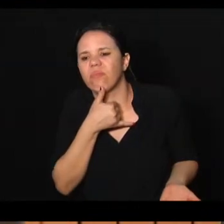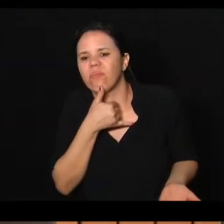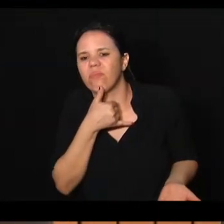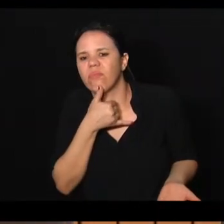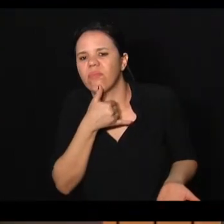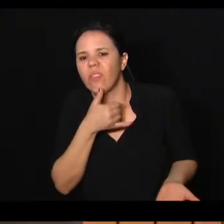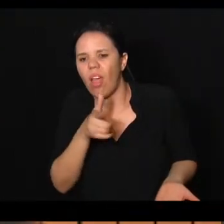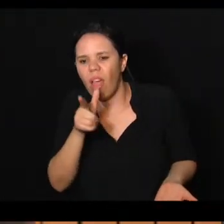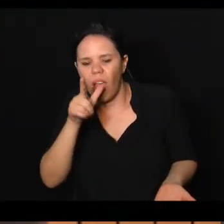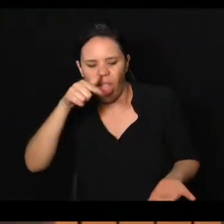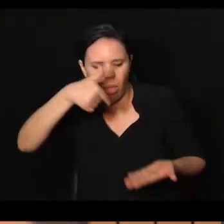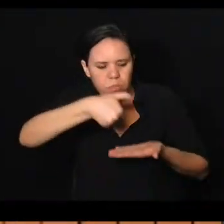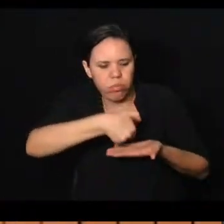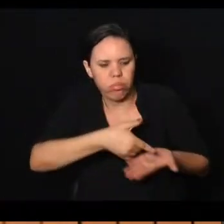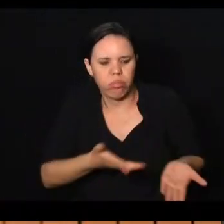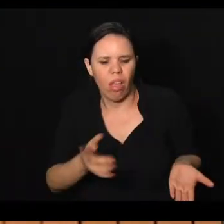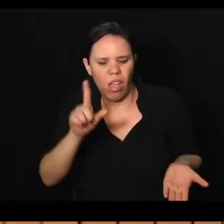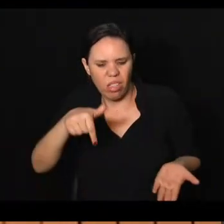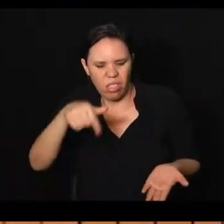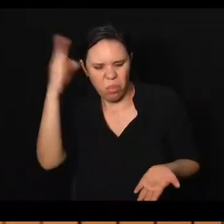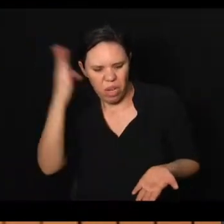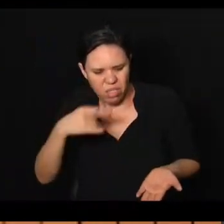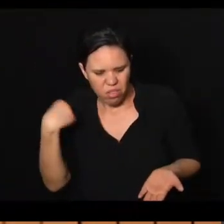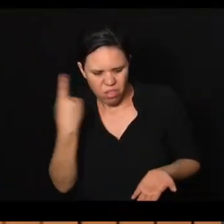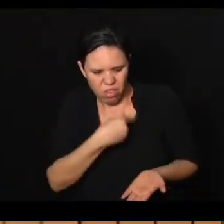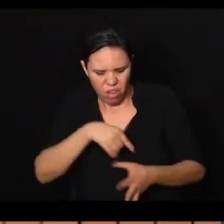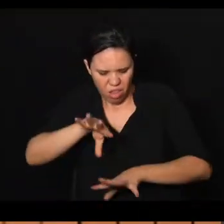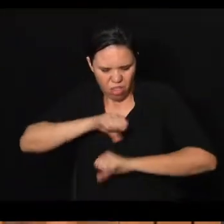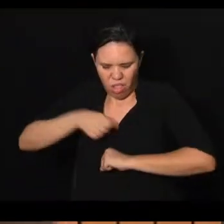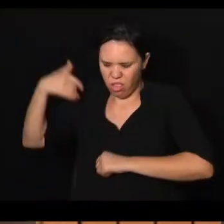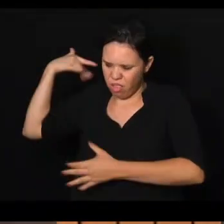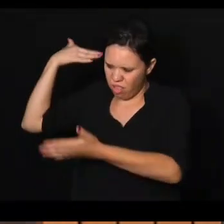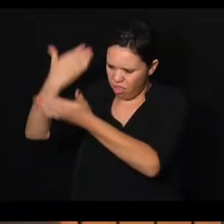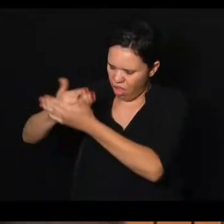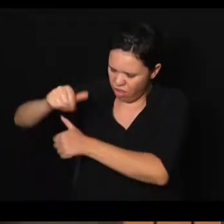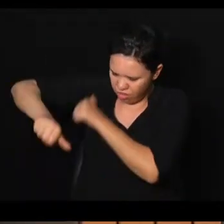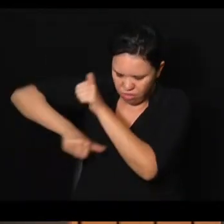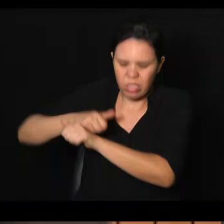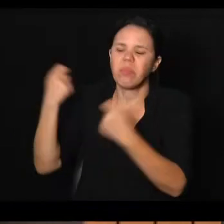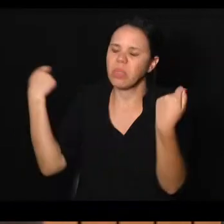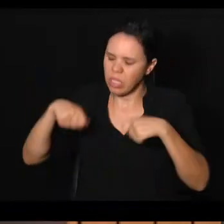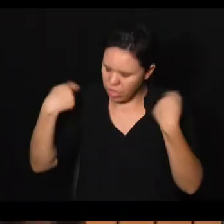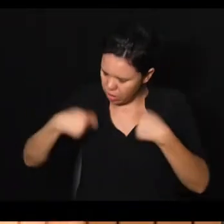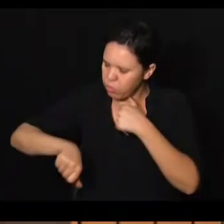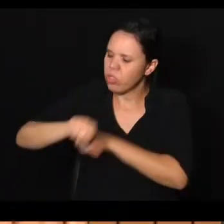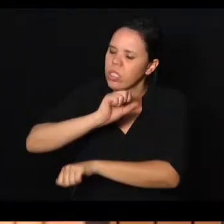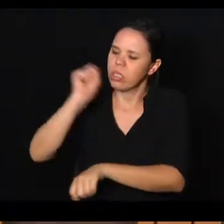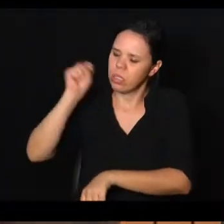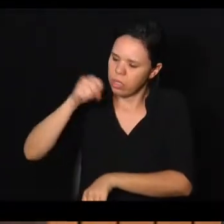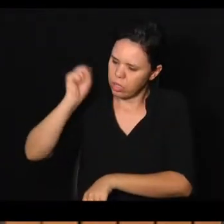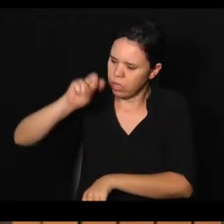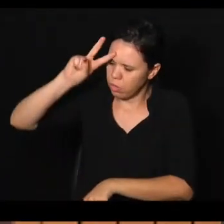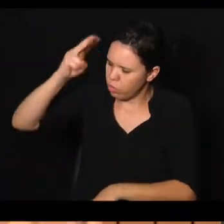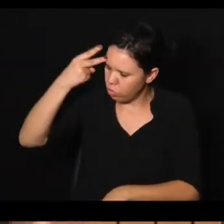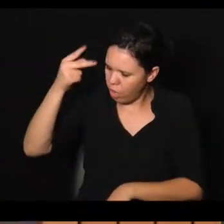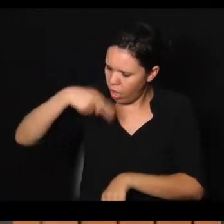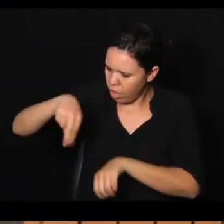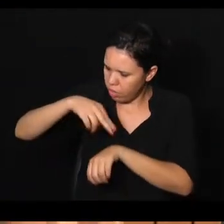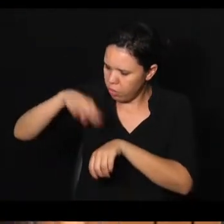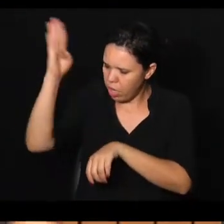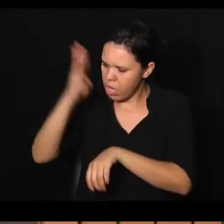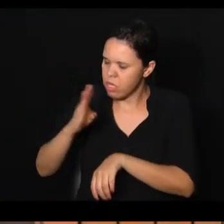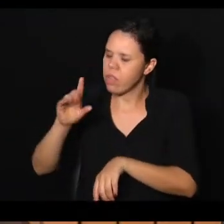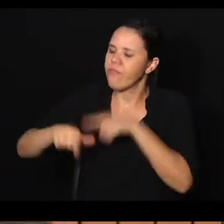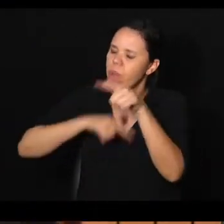que nós herdamos e que para alguns acham que não tem jeito. Tem jeito sim para essa nação. Nós